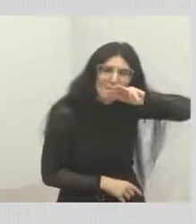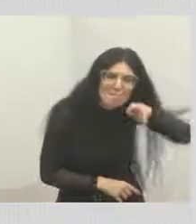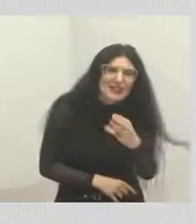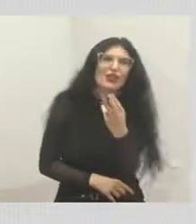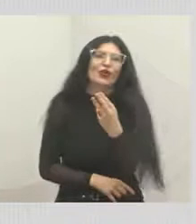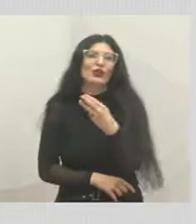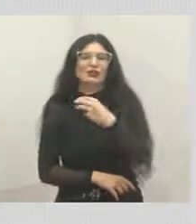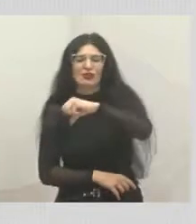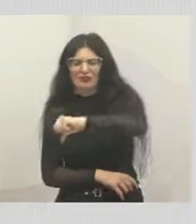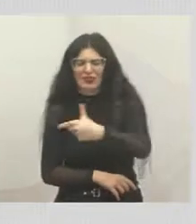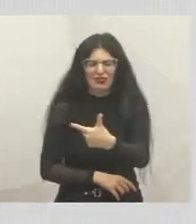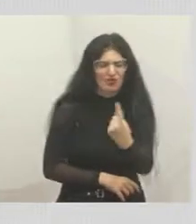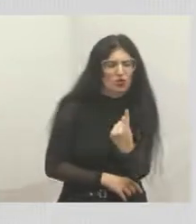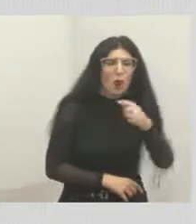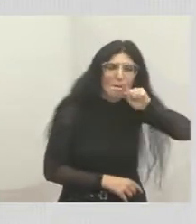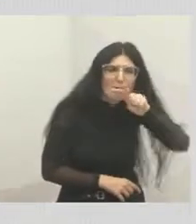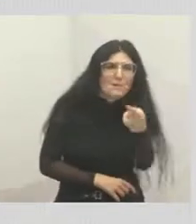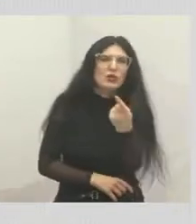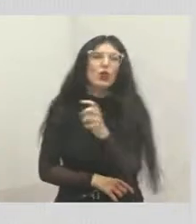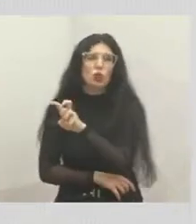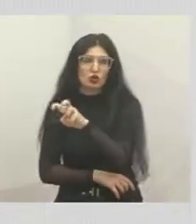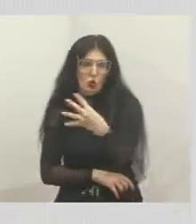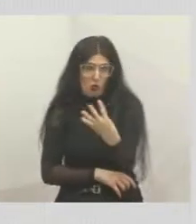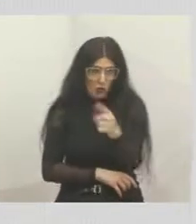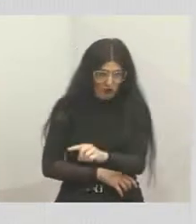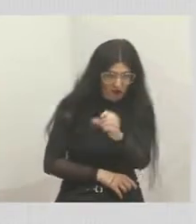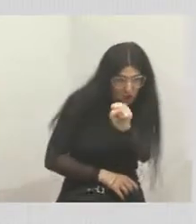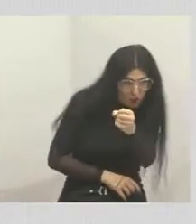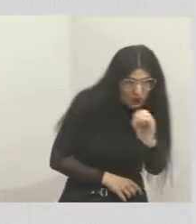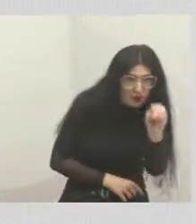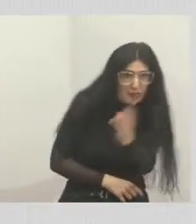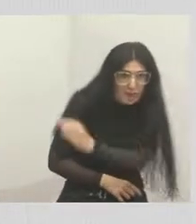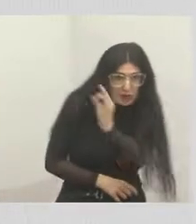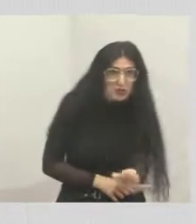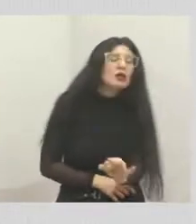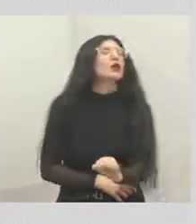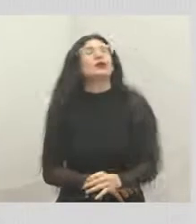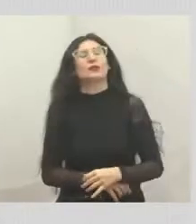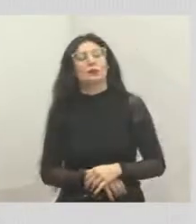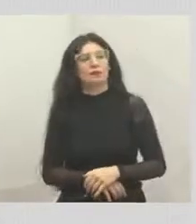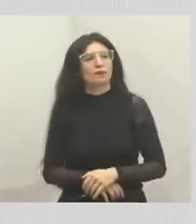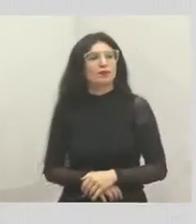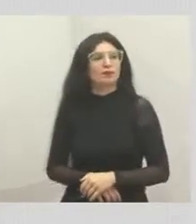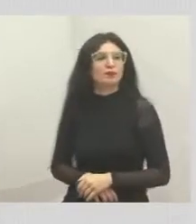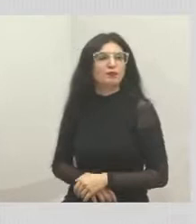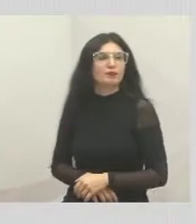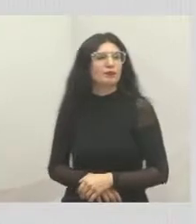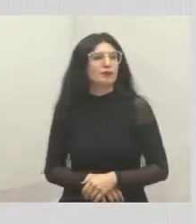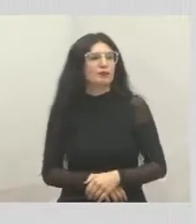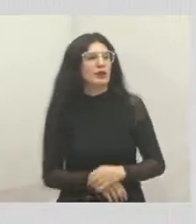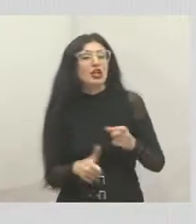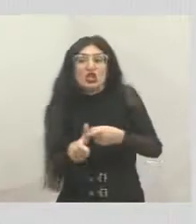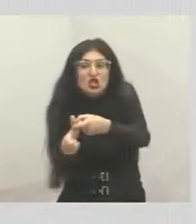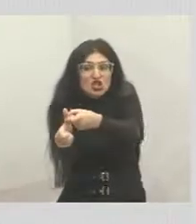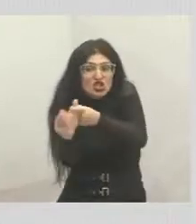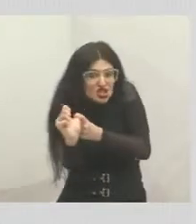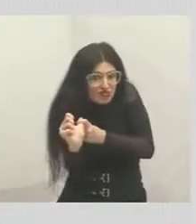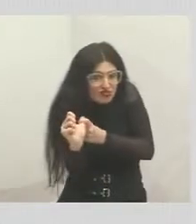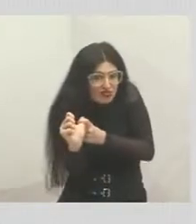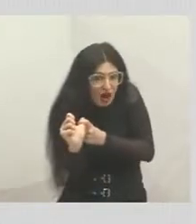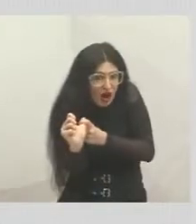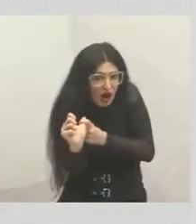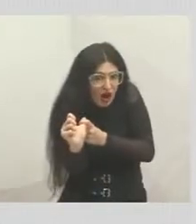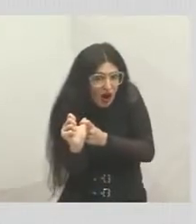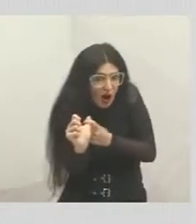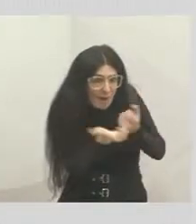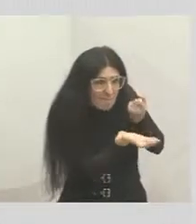54,80%. A amortização da dívida nada mais é do que a diminuição do estoque da dívida quando você coloca ela em